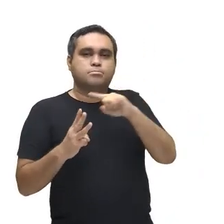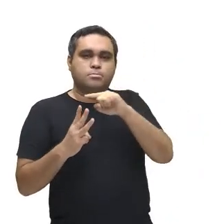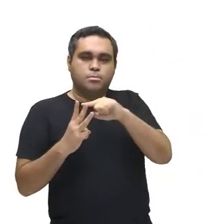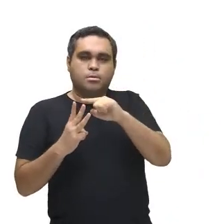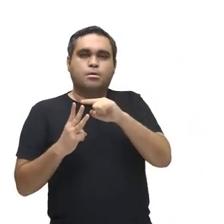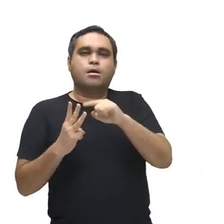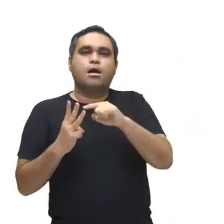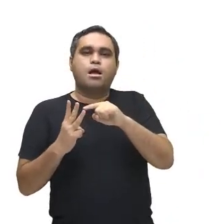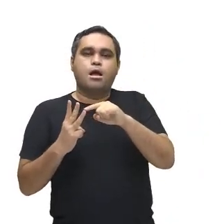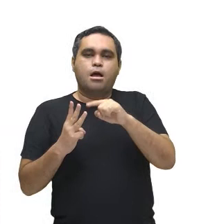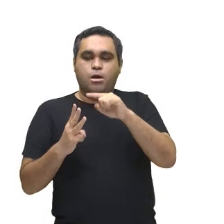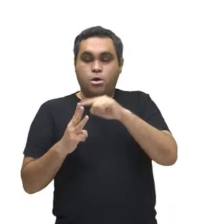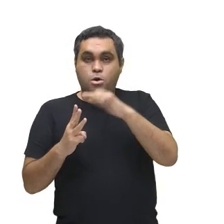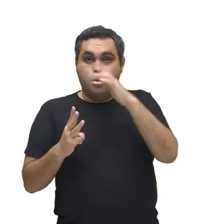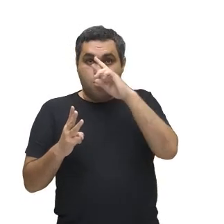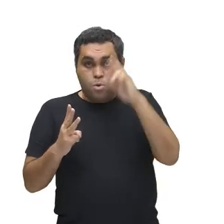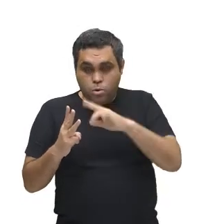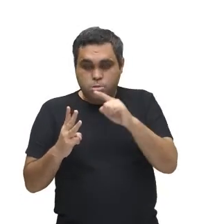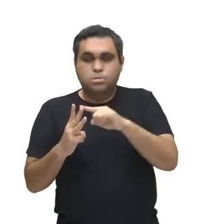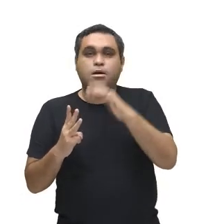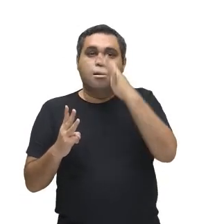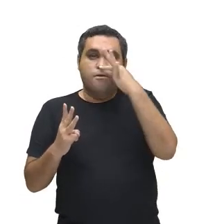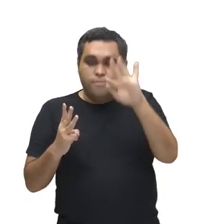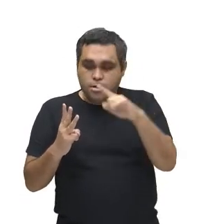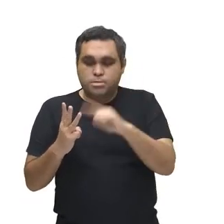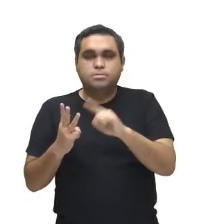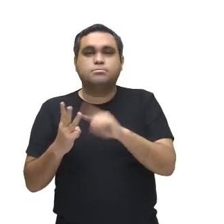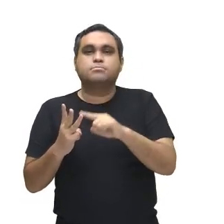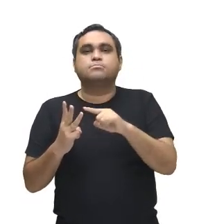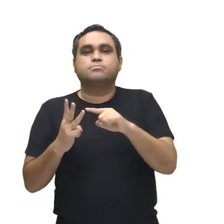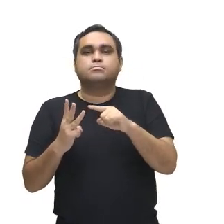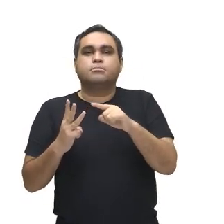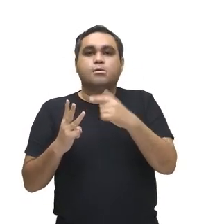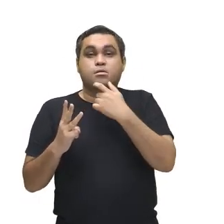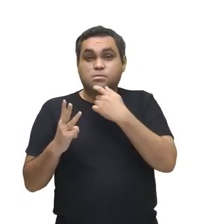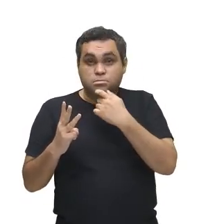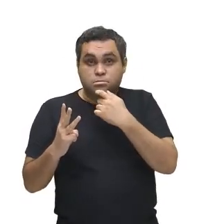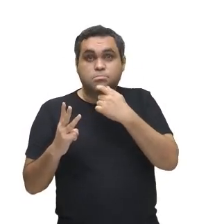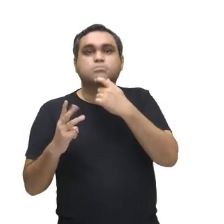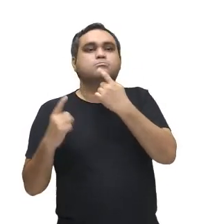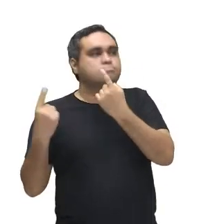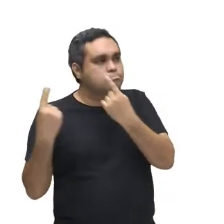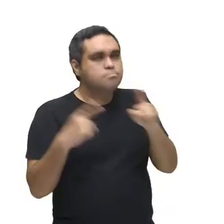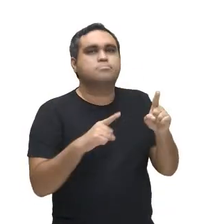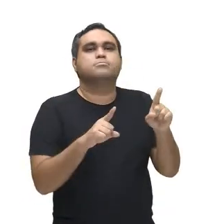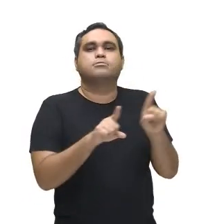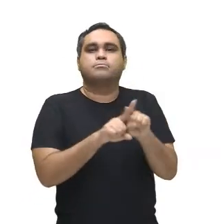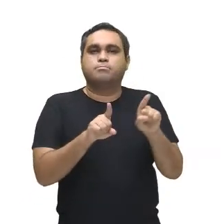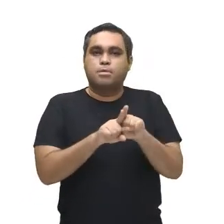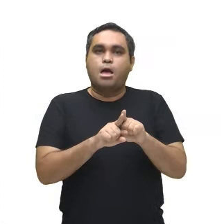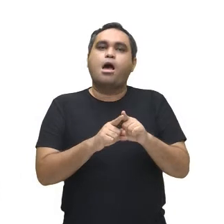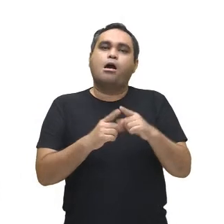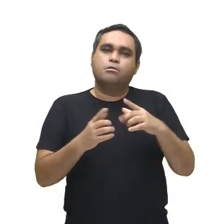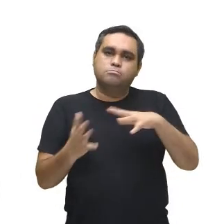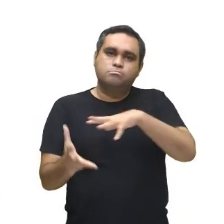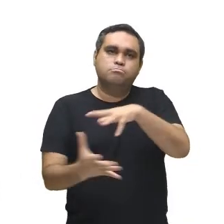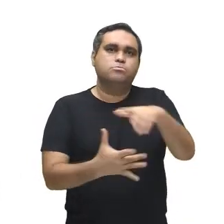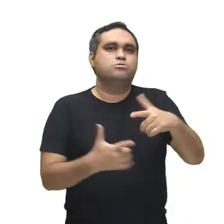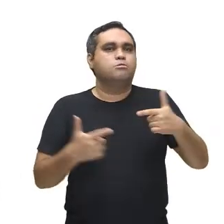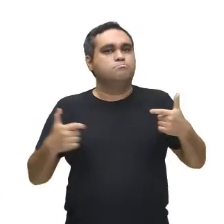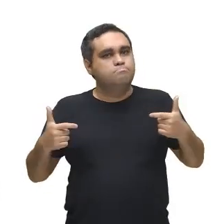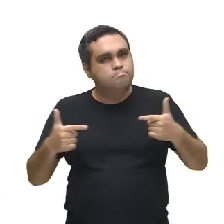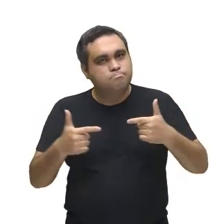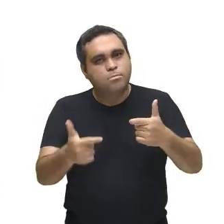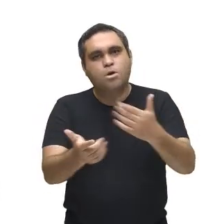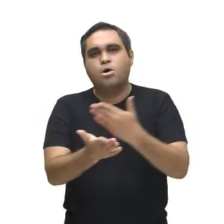Austro-Húngaro. Assim foi deflagrada a Primeira Guerra Mundial, a Grande Guerra, a mãe de todas as guerras.